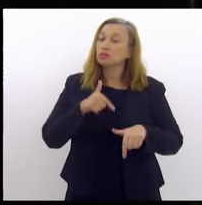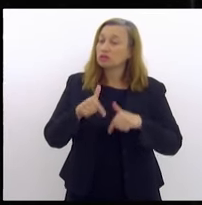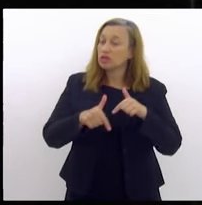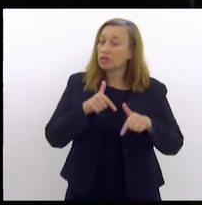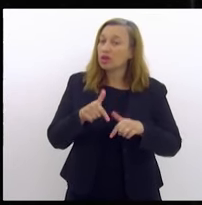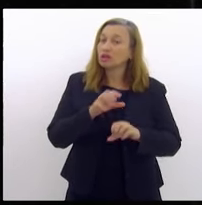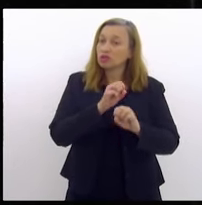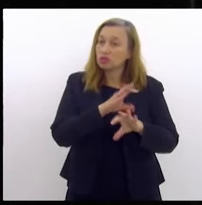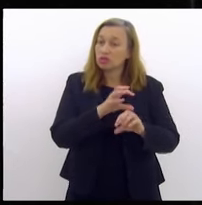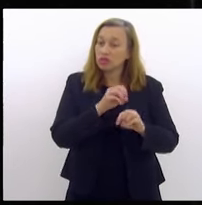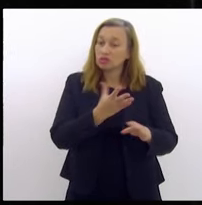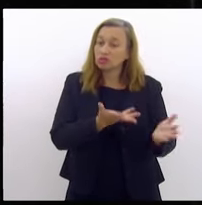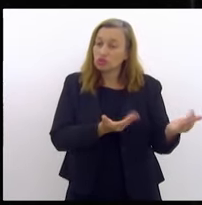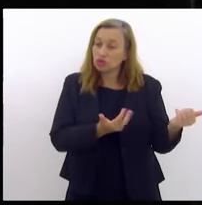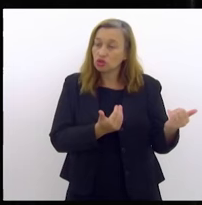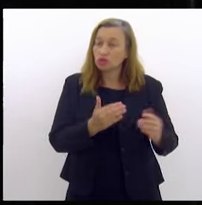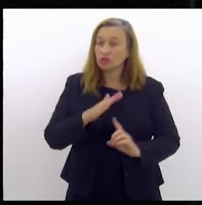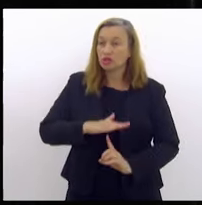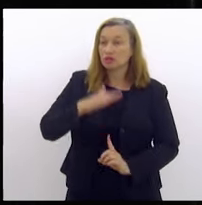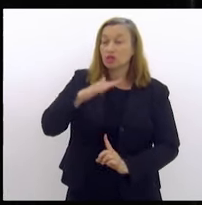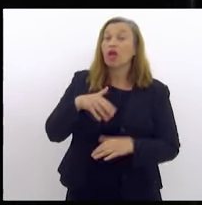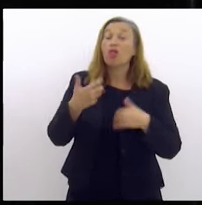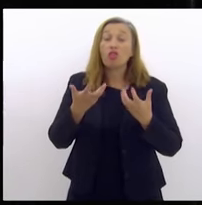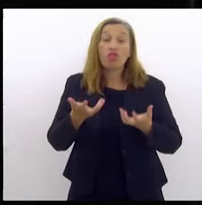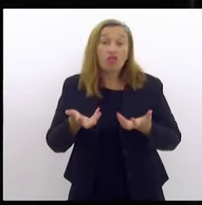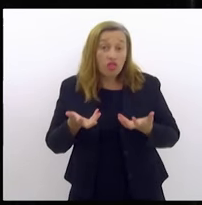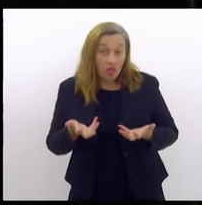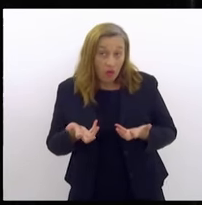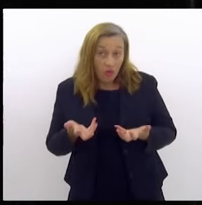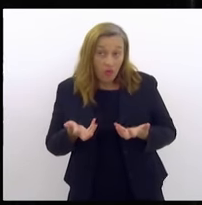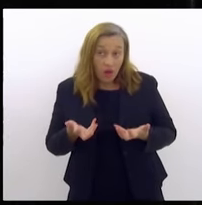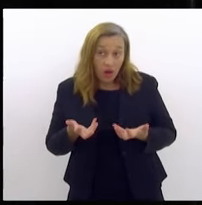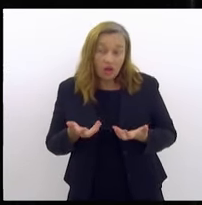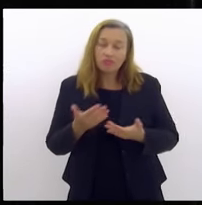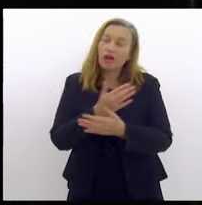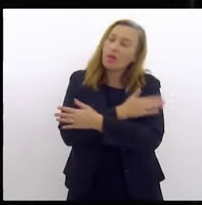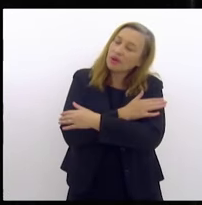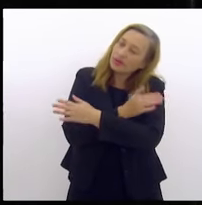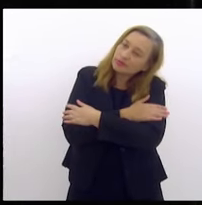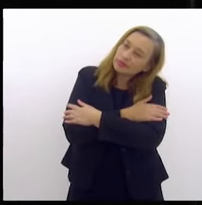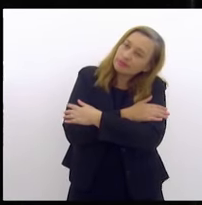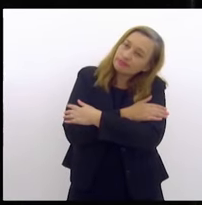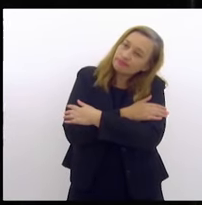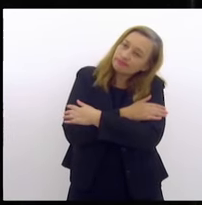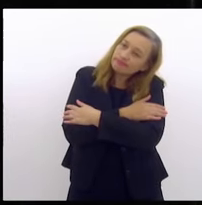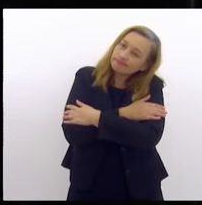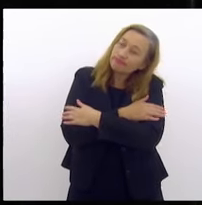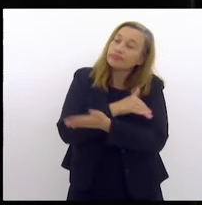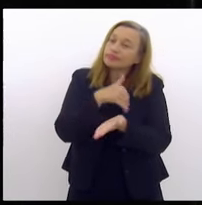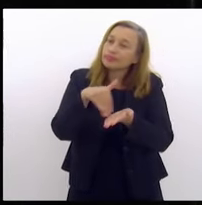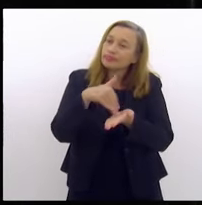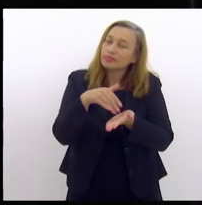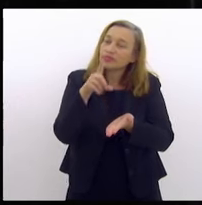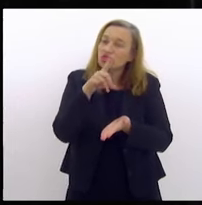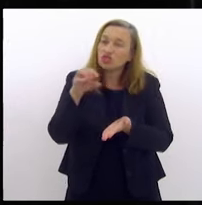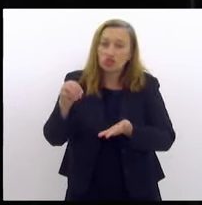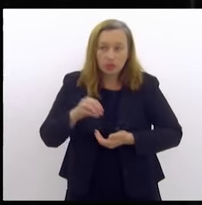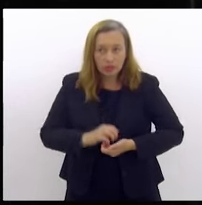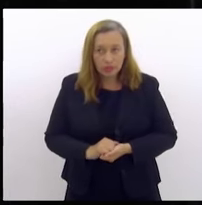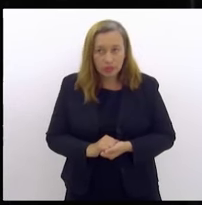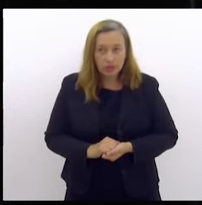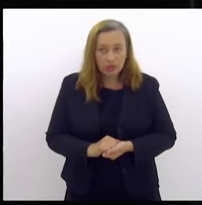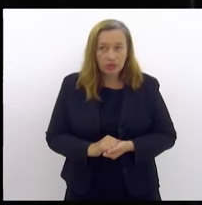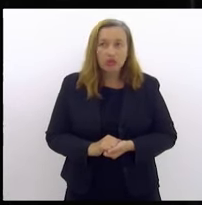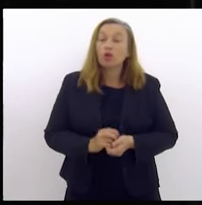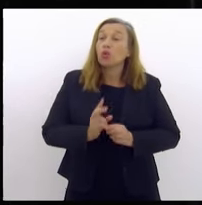de educação de jovens e adultos. Então, quero mandar aqui um abraço ao secretário Diego Zeidan, dizer